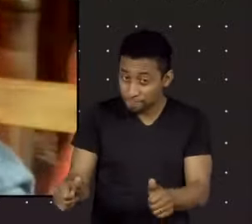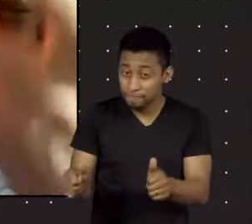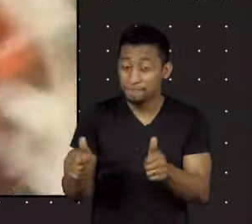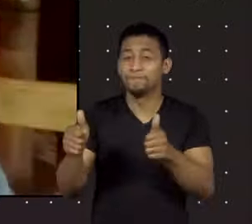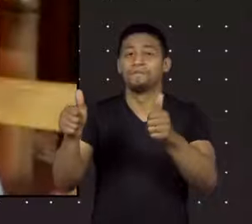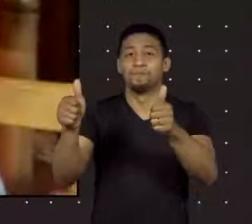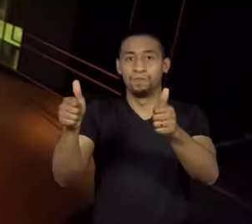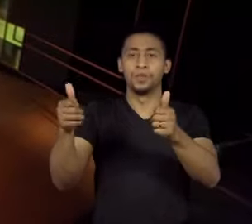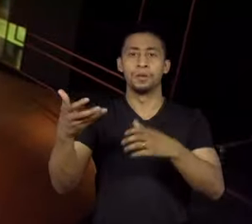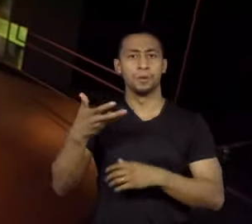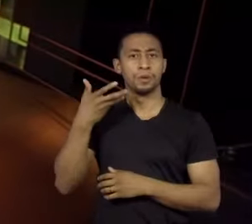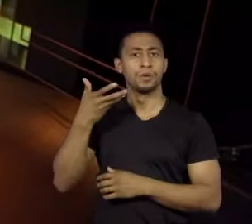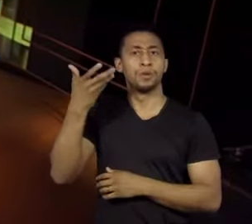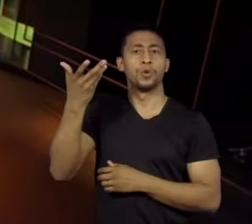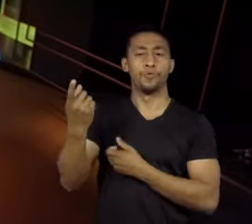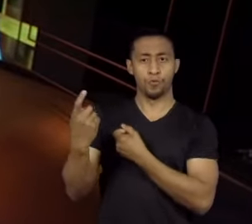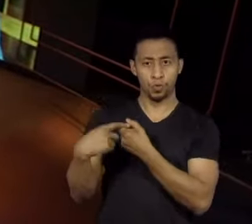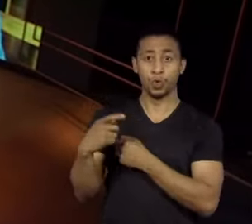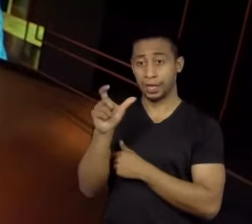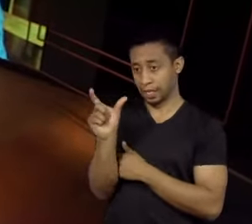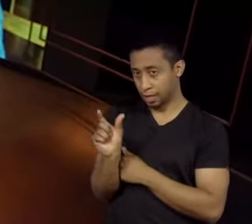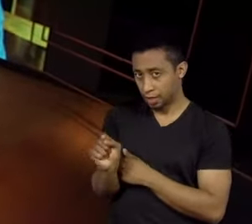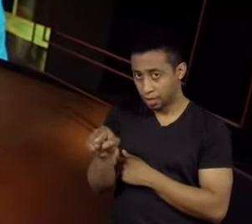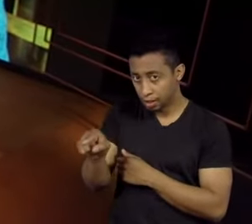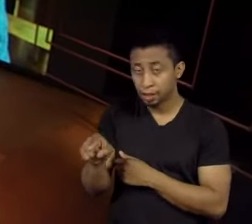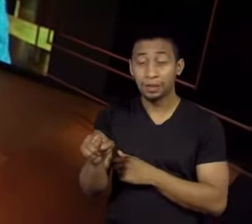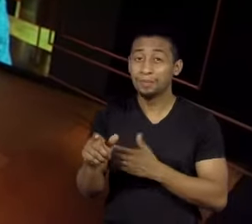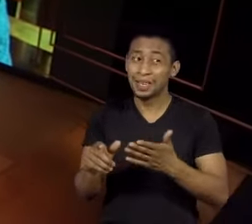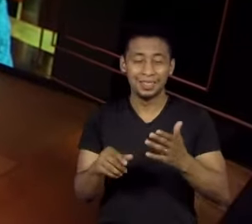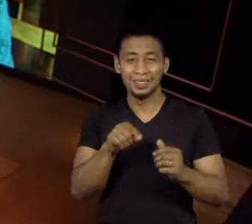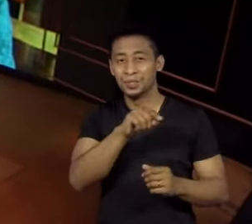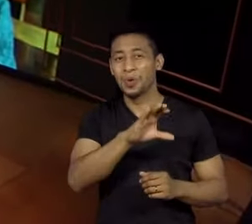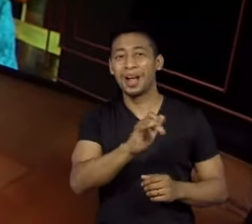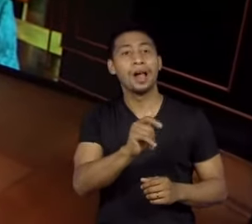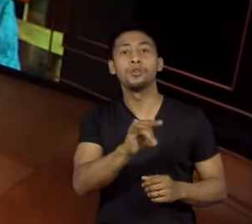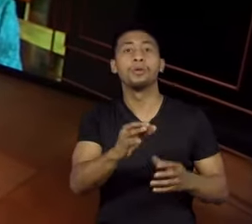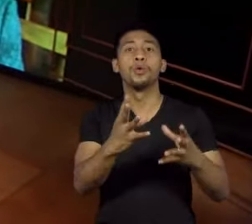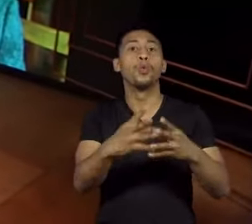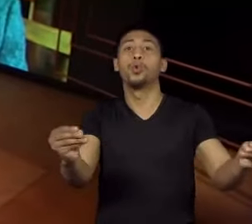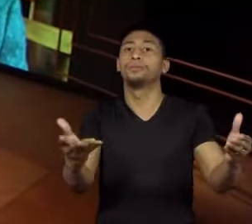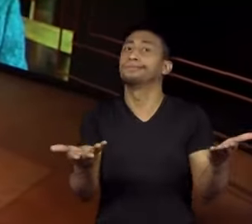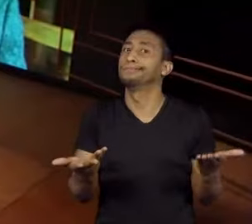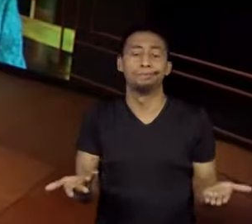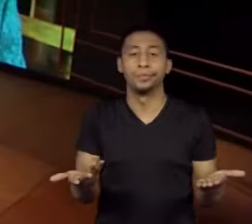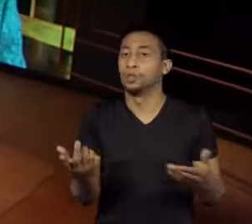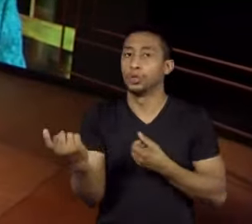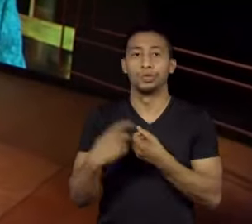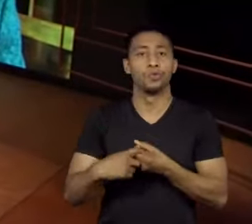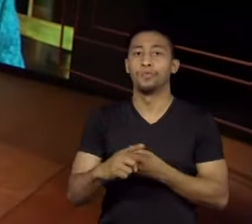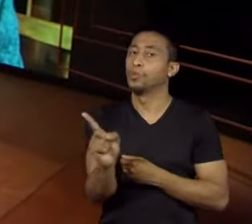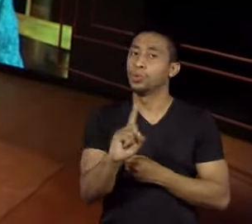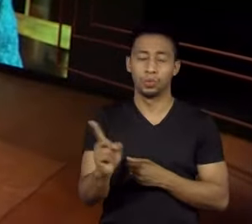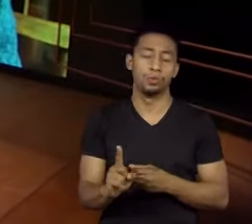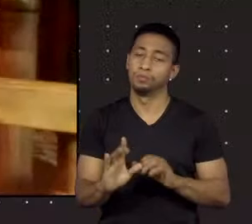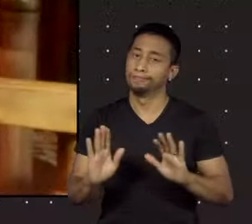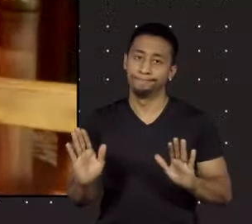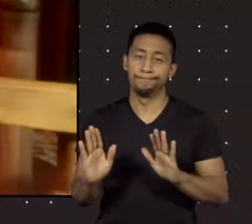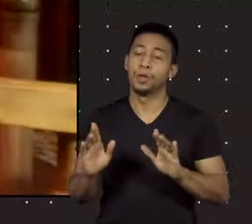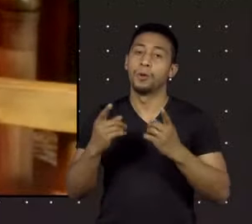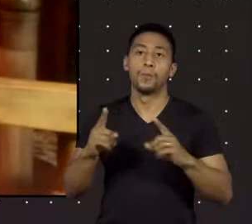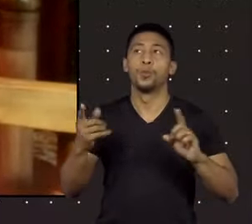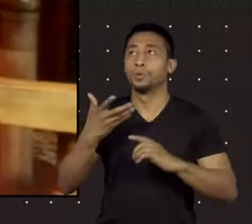os grandes compositores italianos de todos os tempos não recuperaram Carlos Gomes. Ele desapareceu do mundo, do universo musical